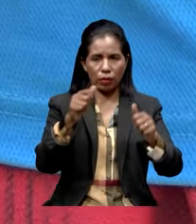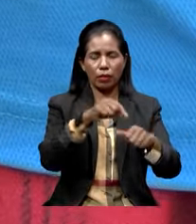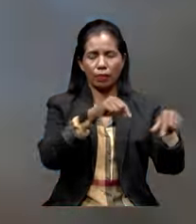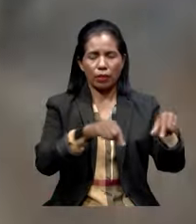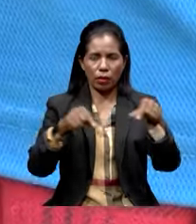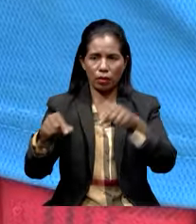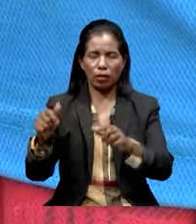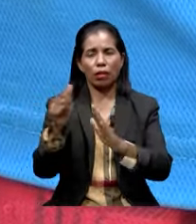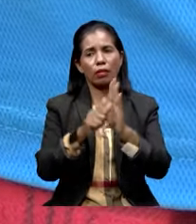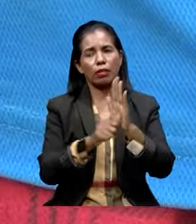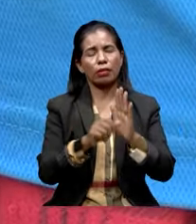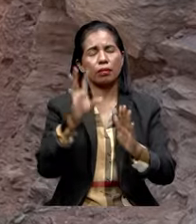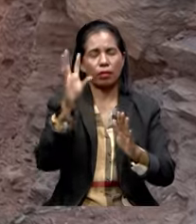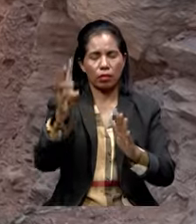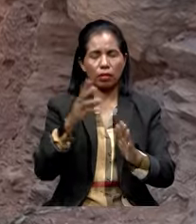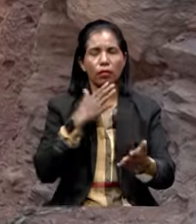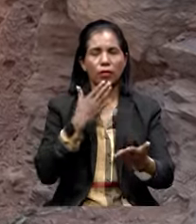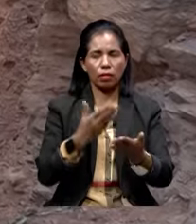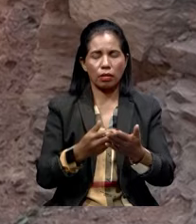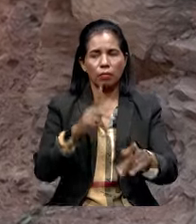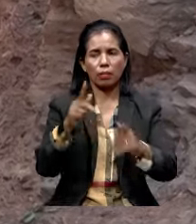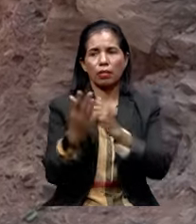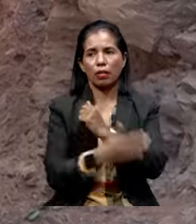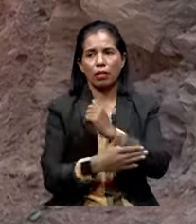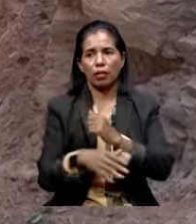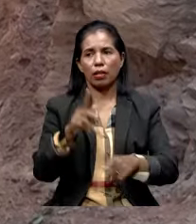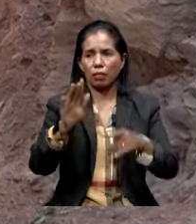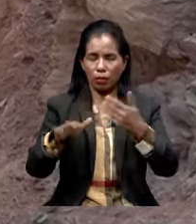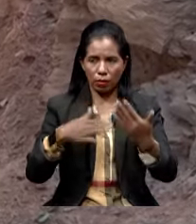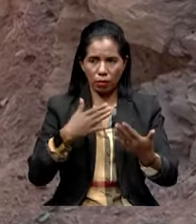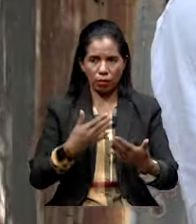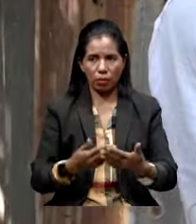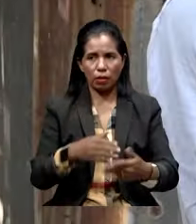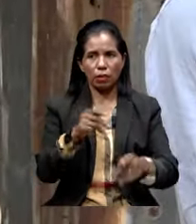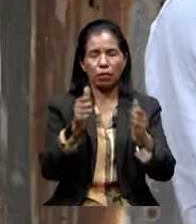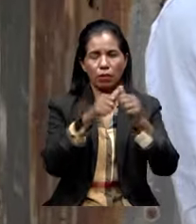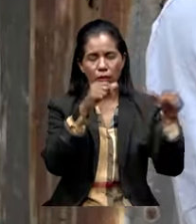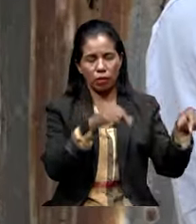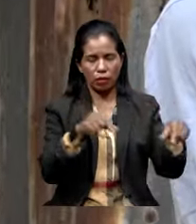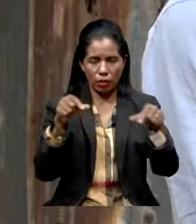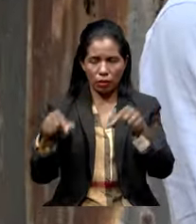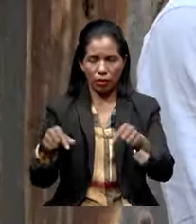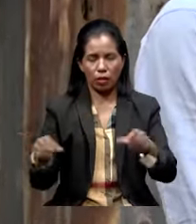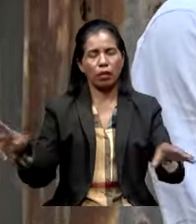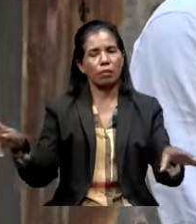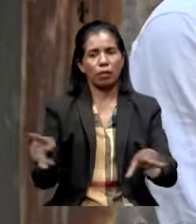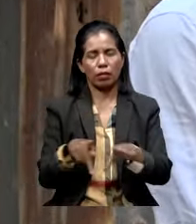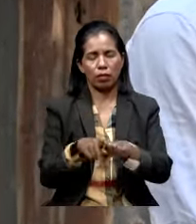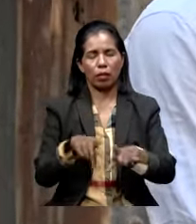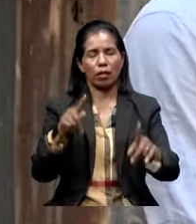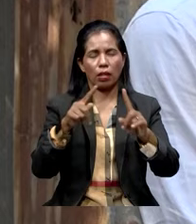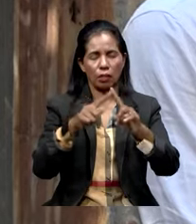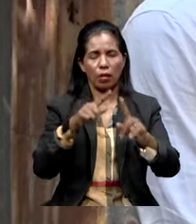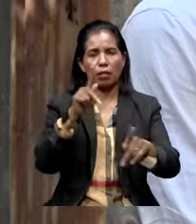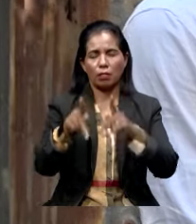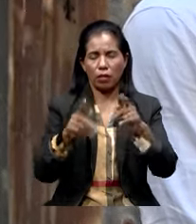bem-estar povo no bem-estar nação se povo é mahor eficiência mos hola parte ba povo rai rene